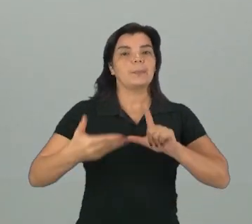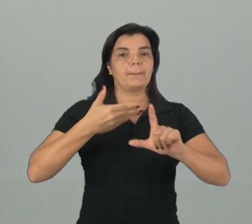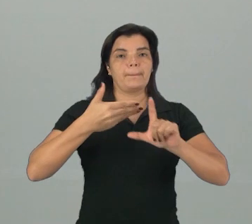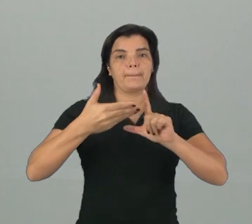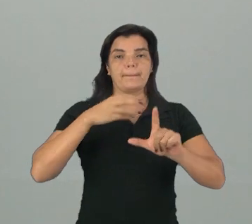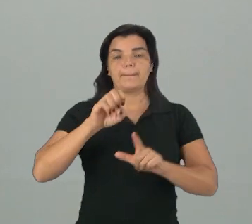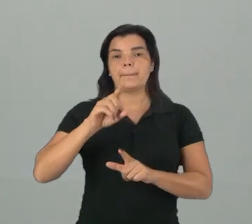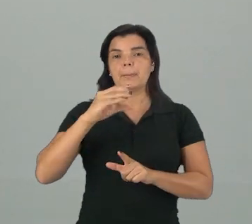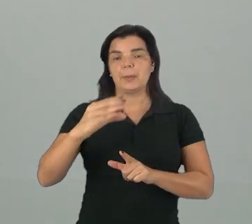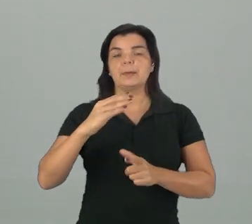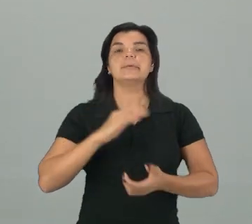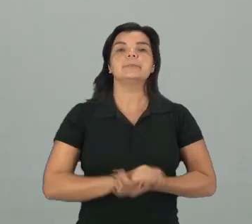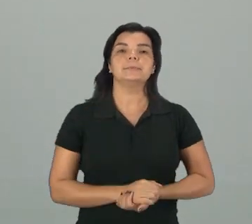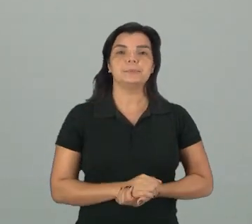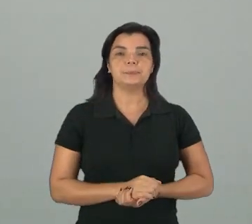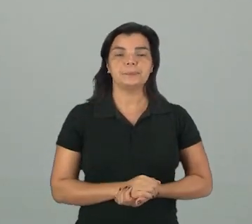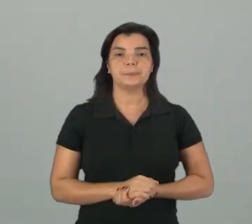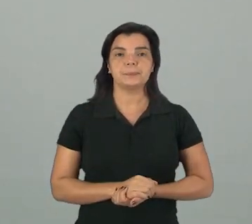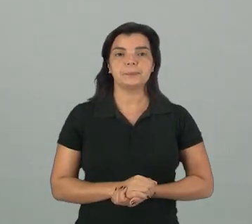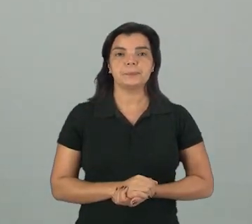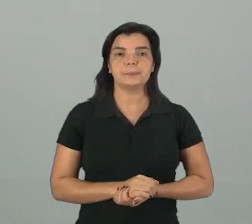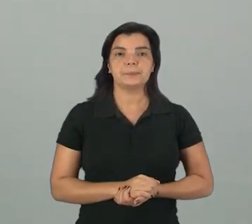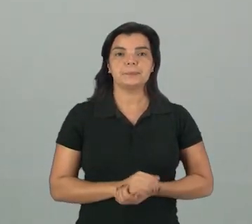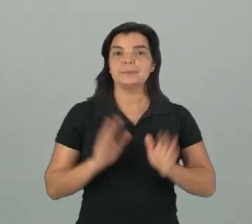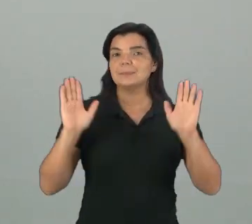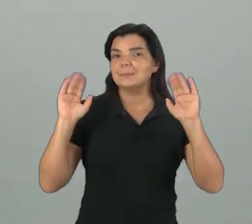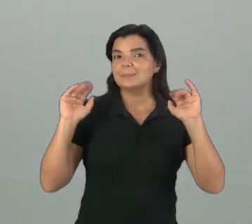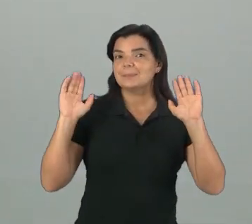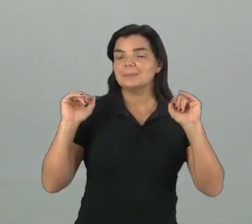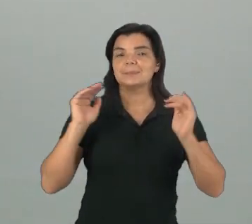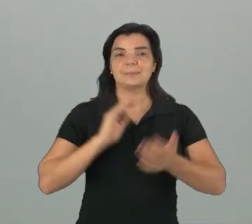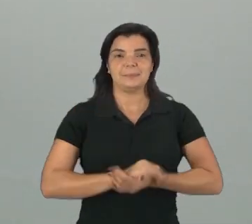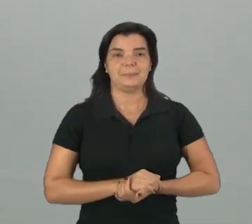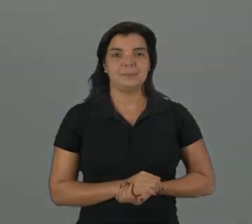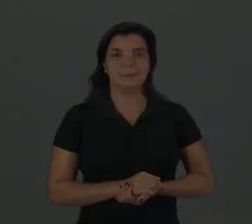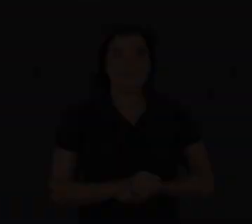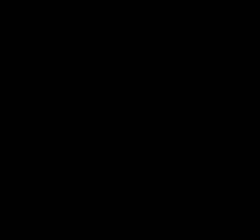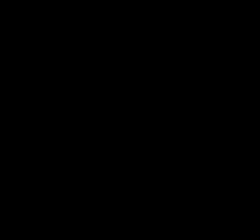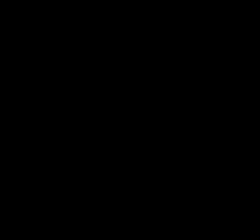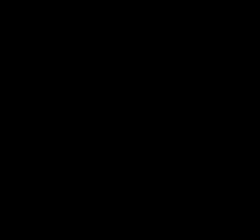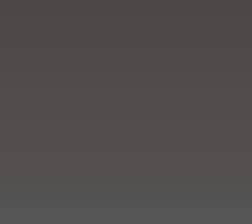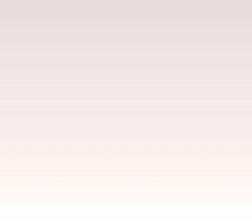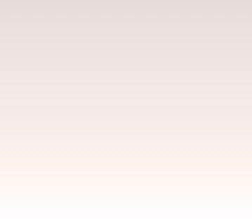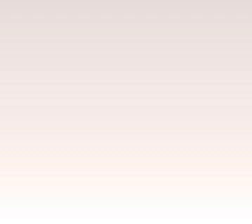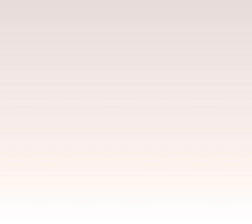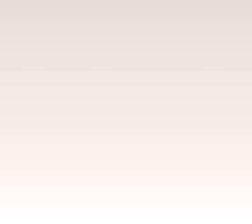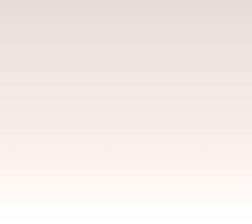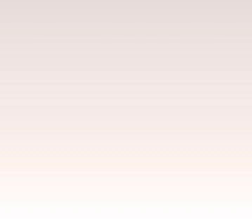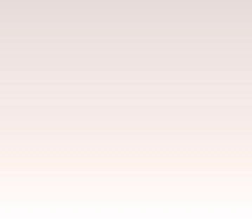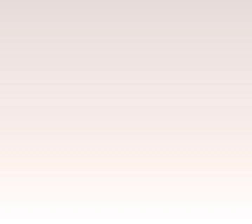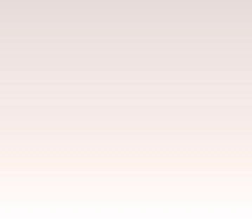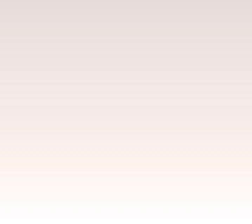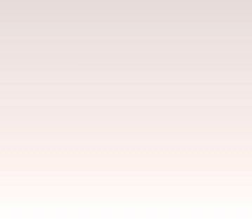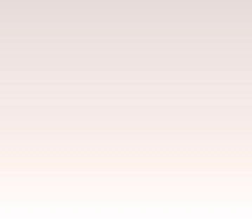acessando a essa e outras aulas na nossa plataforma Eduque. Tchau, tchau e até mais!